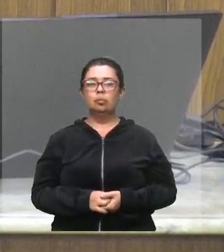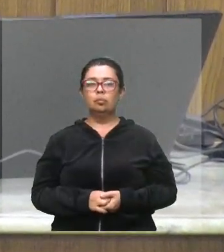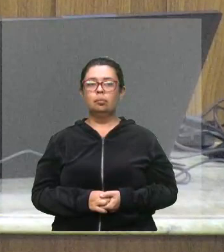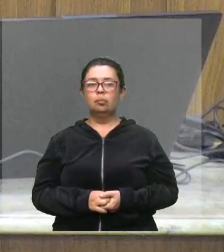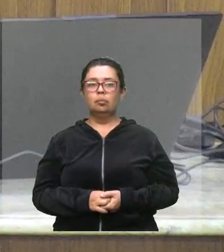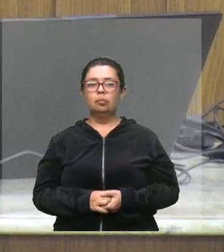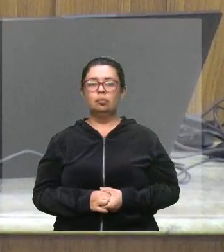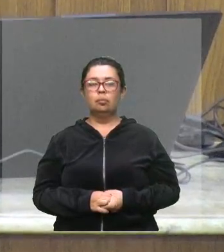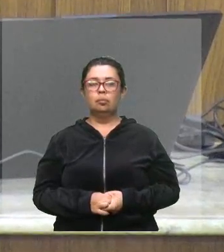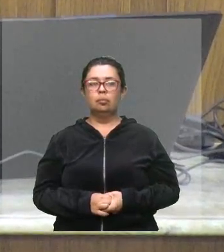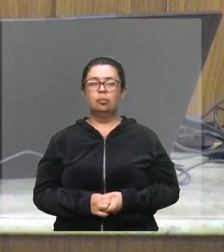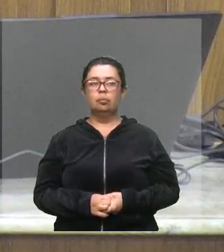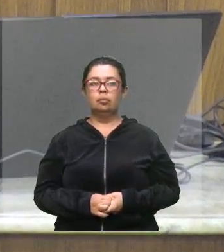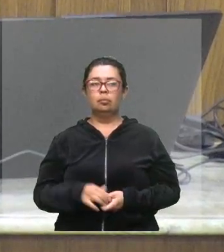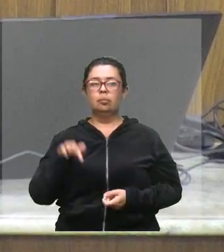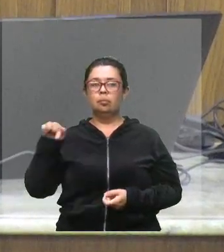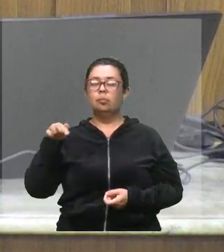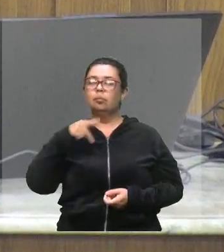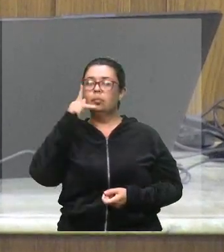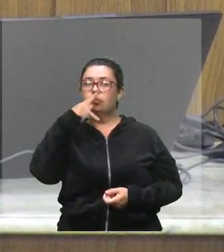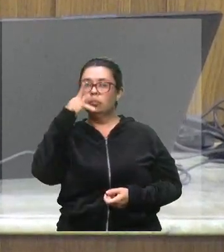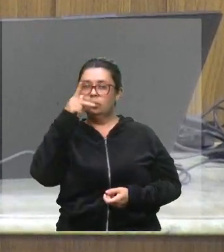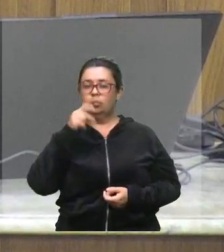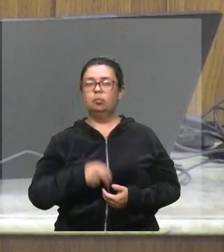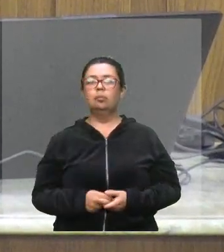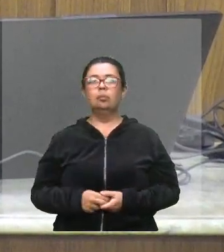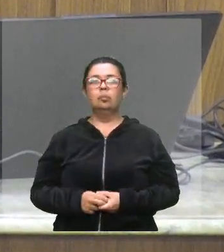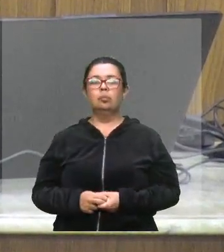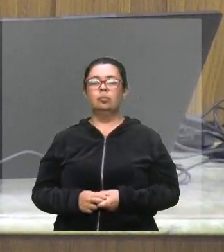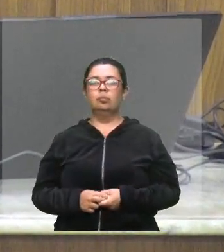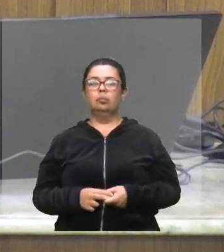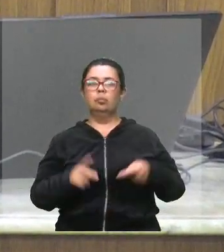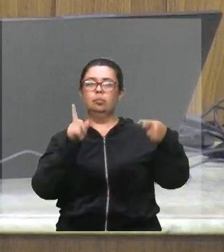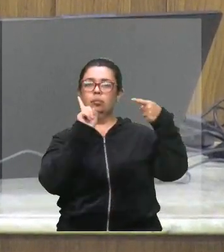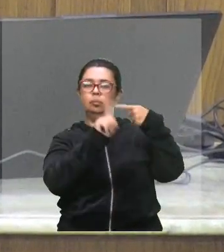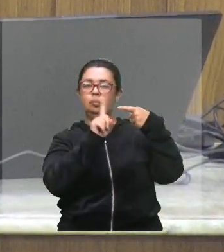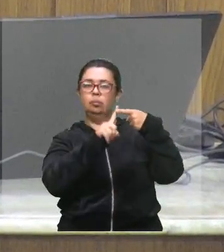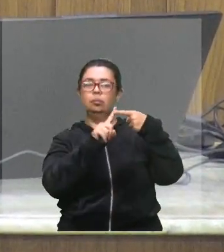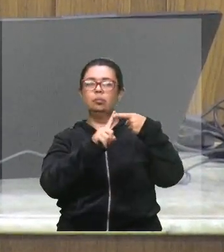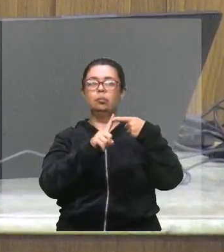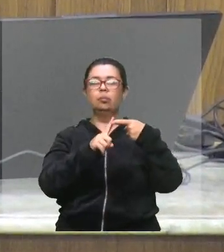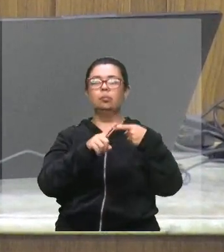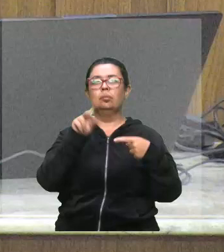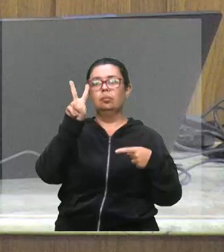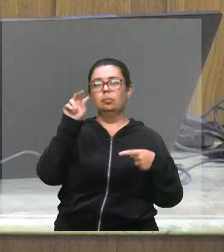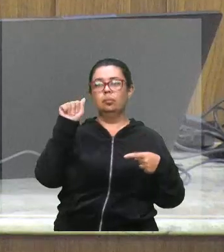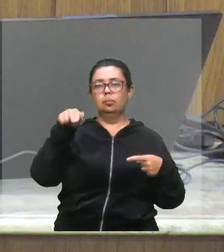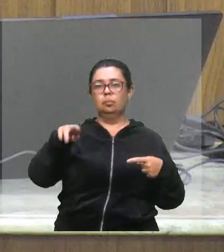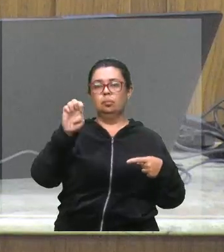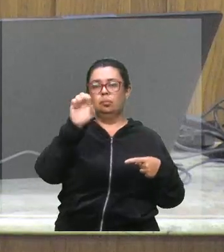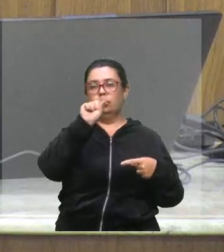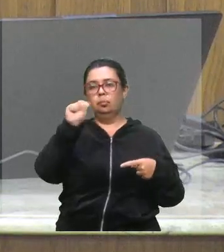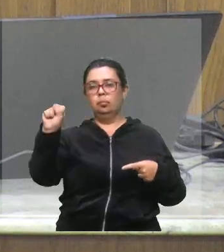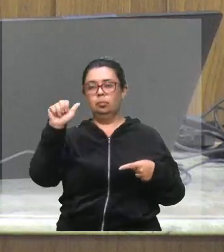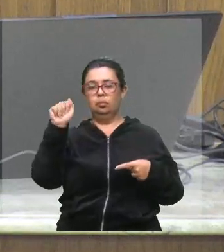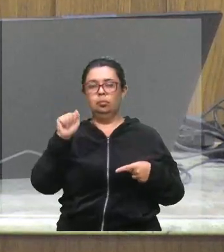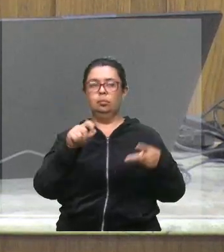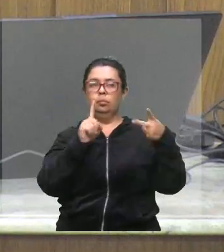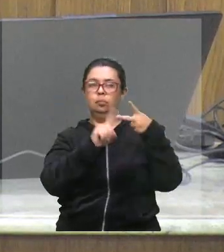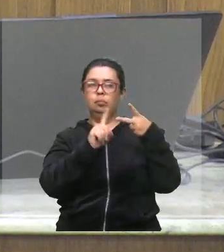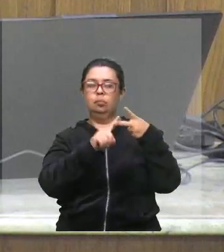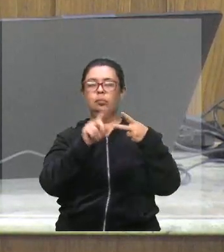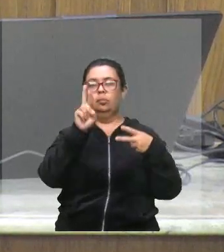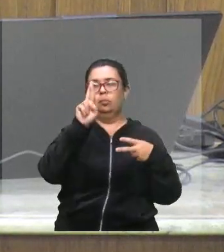vereador. Hoje estão inscritos para fazer uso da palavra a vereadora Vanessa de Oliveira Paulo Eugênio e o vereador